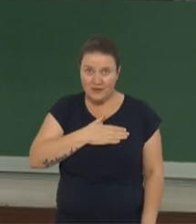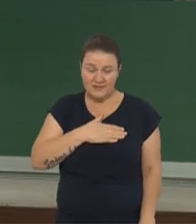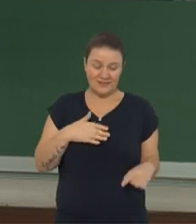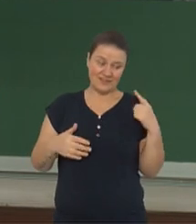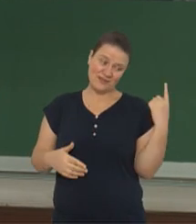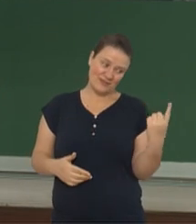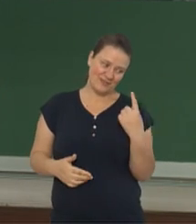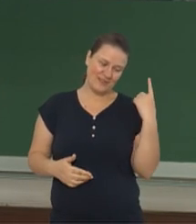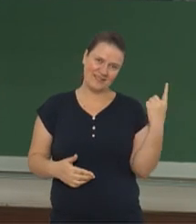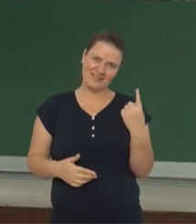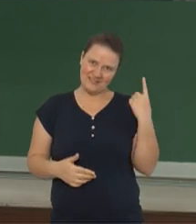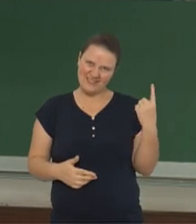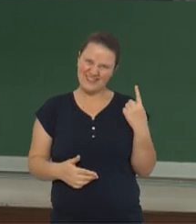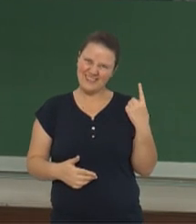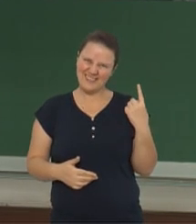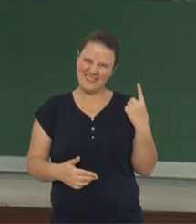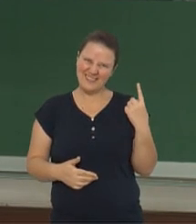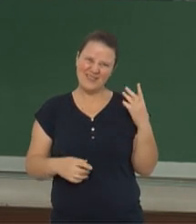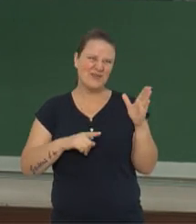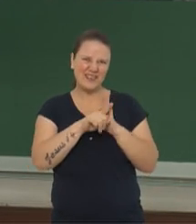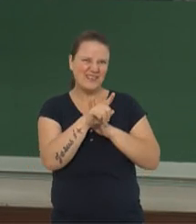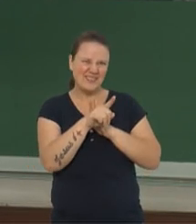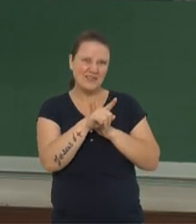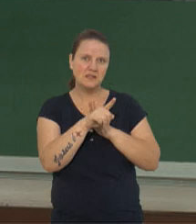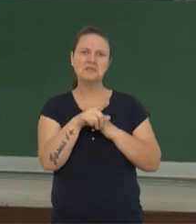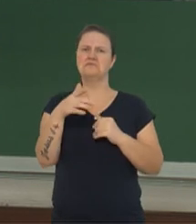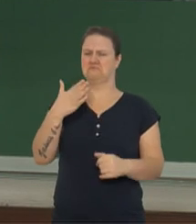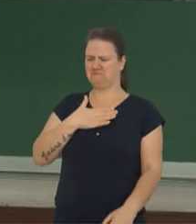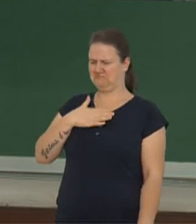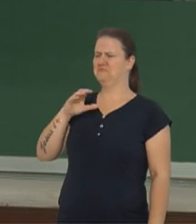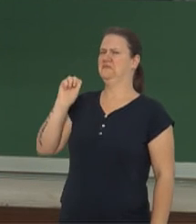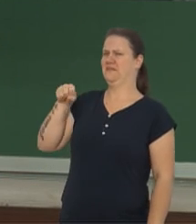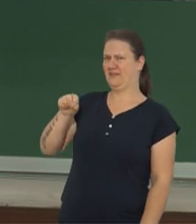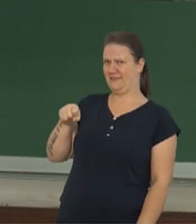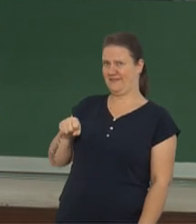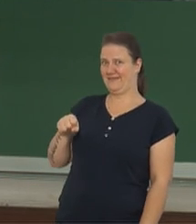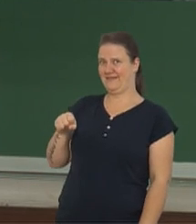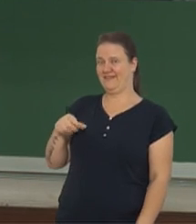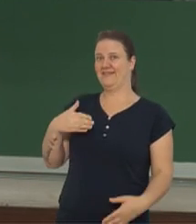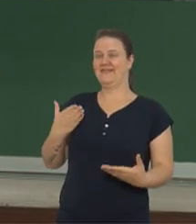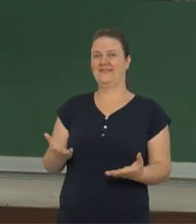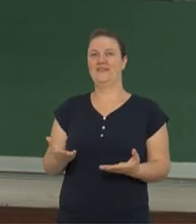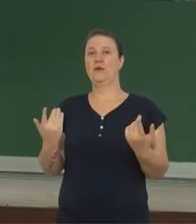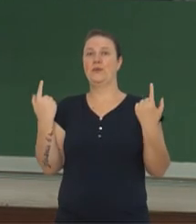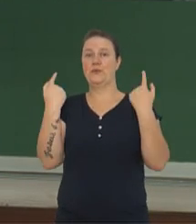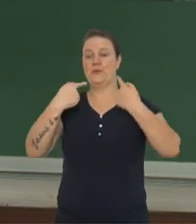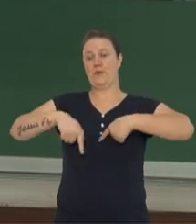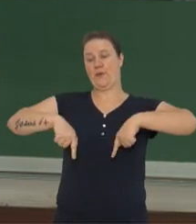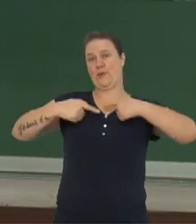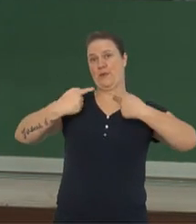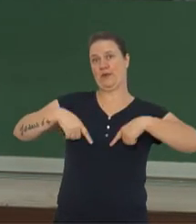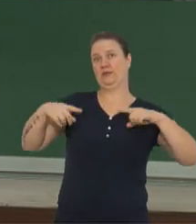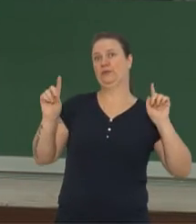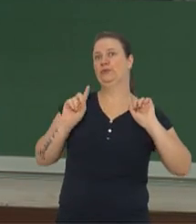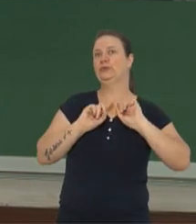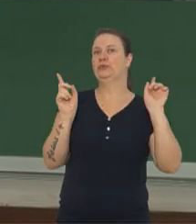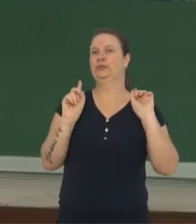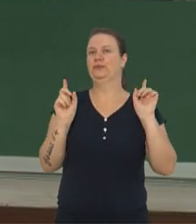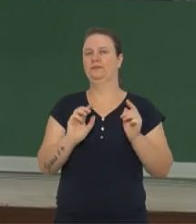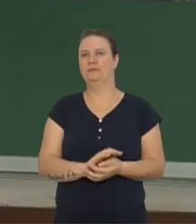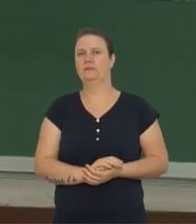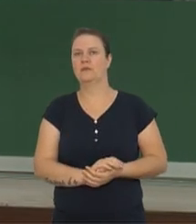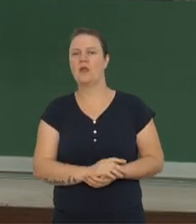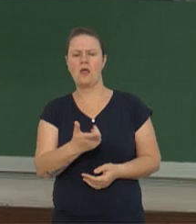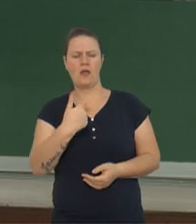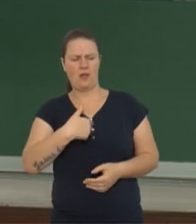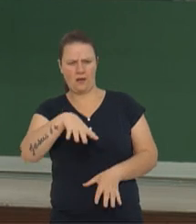estudar sozinho? A mim sim, adverbio de afirmação, contrário de no. Pois aprendo muito